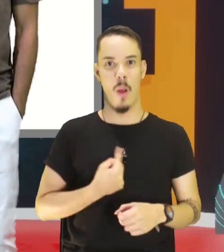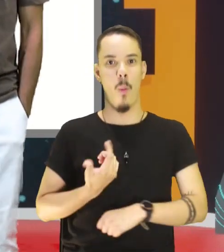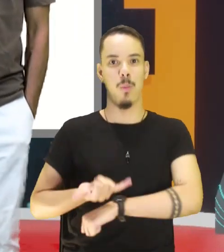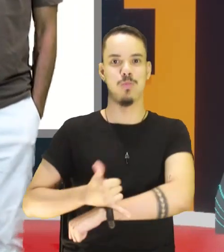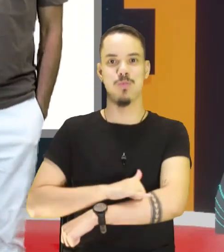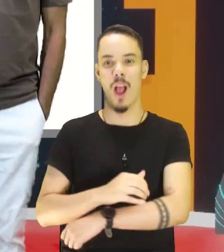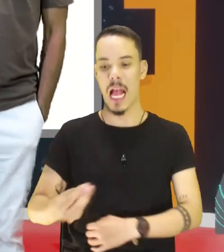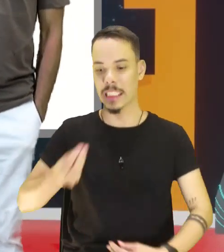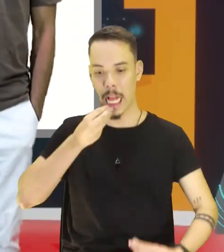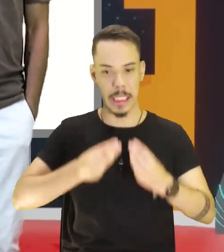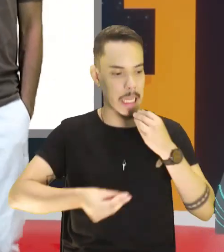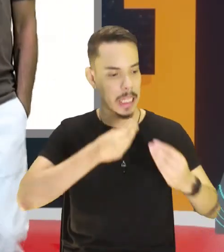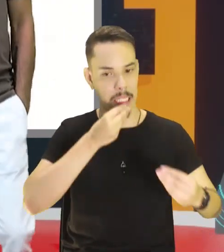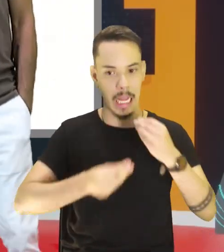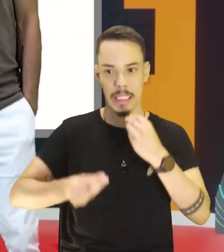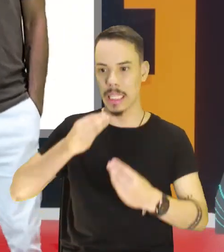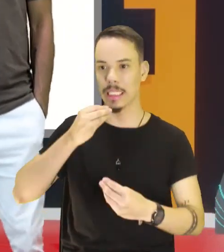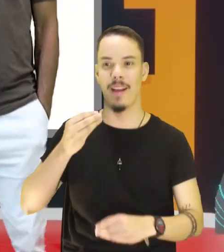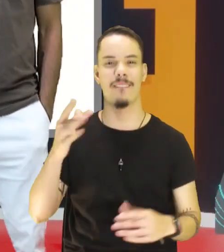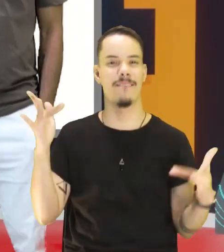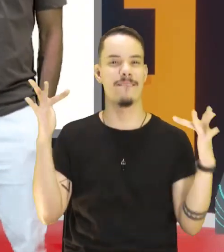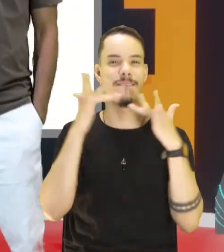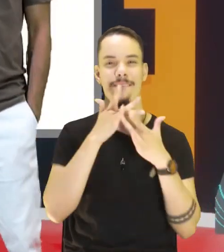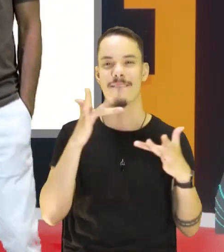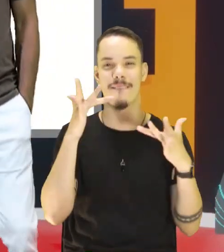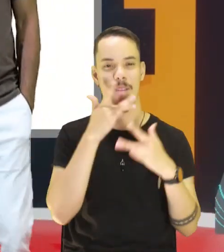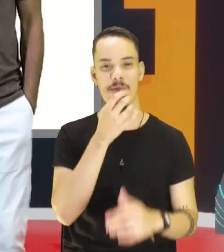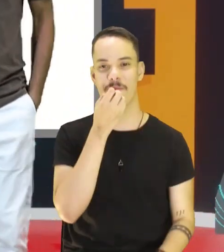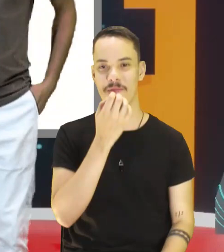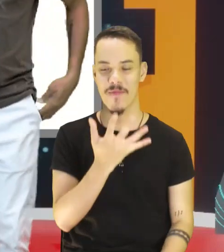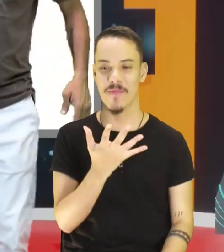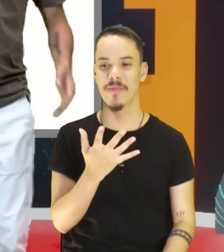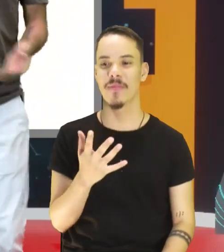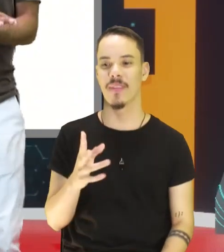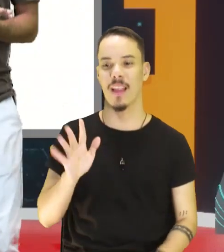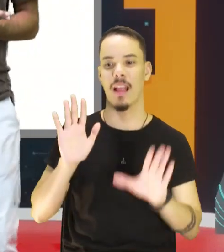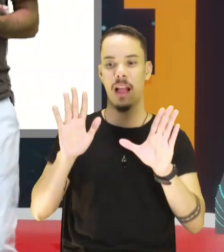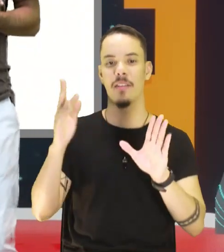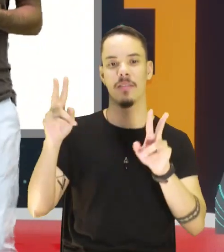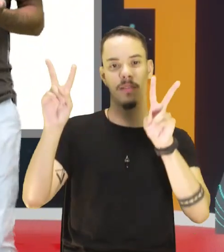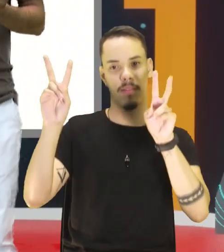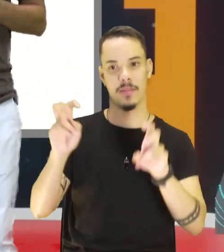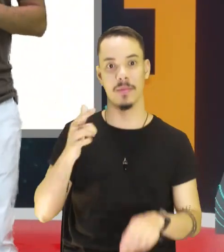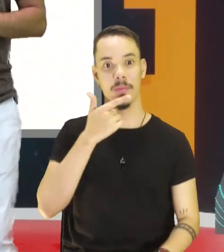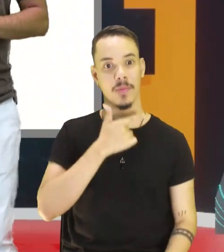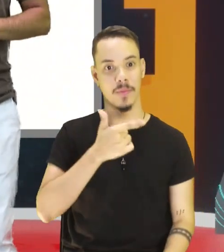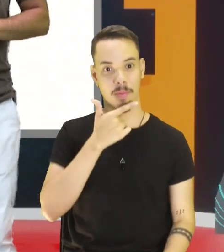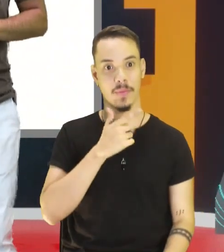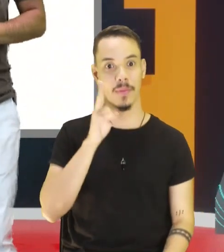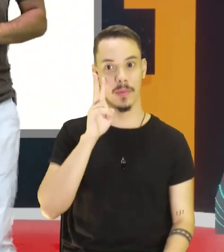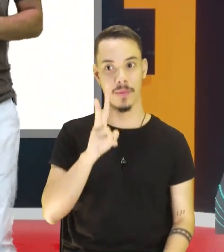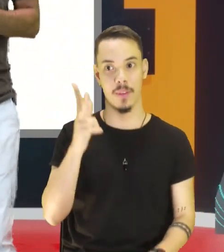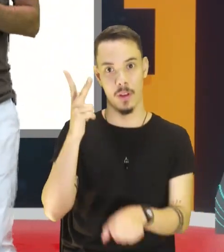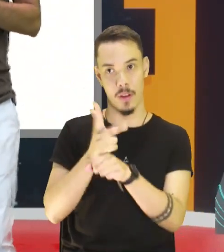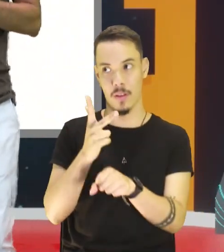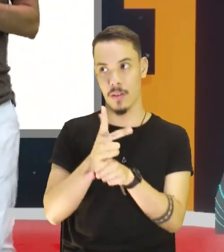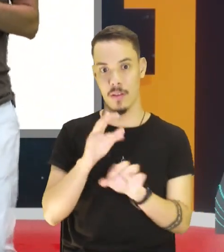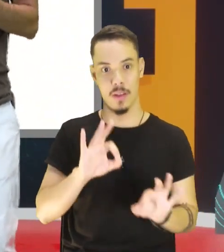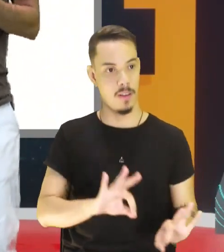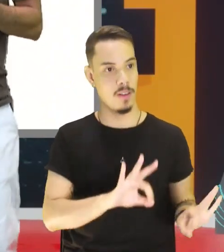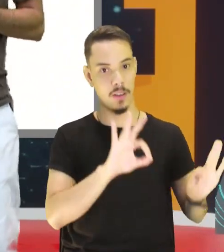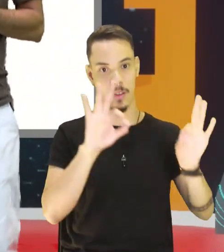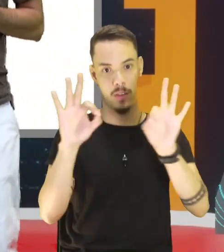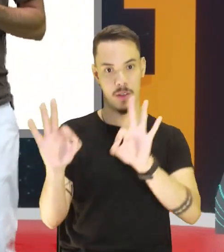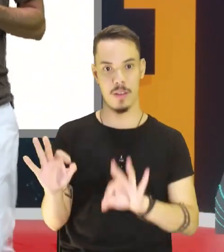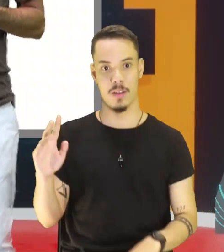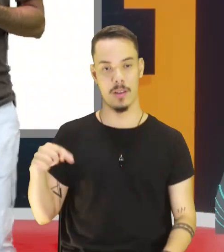Porque é sempre uma delícia, uma delícia. Então, falando de queijo, nós vamos ver um vídeo agora que fala dessa produção, né? E a gente